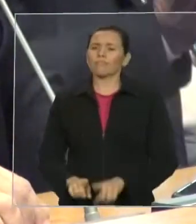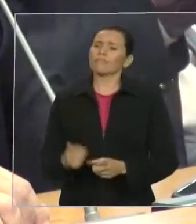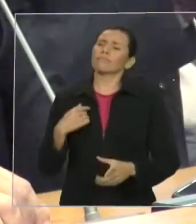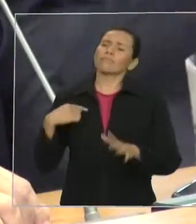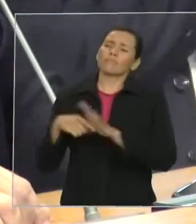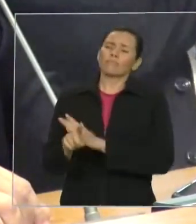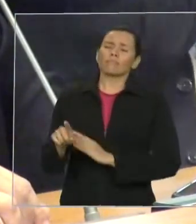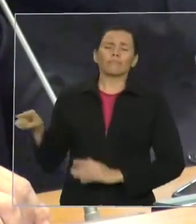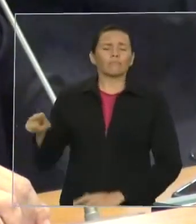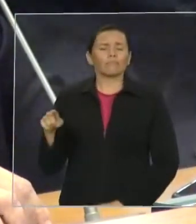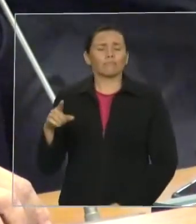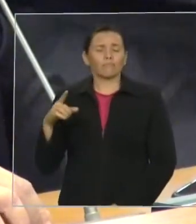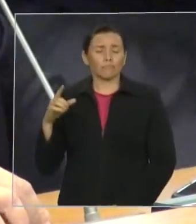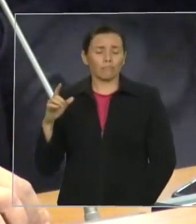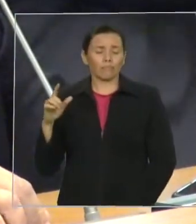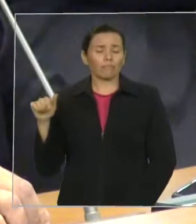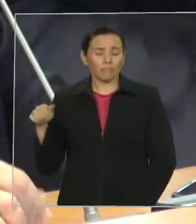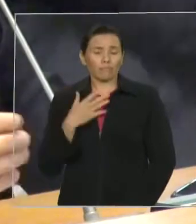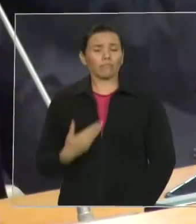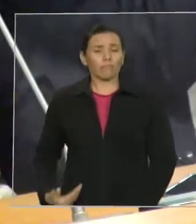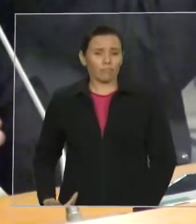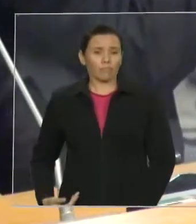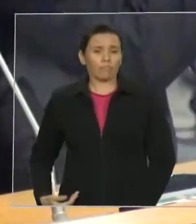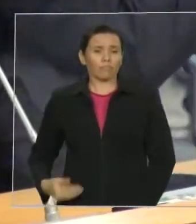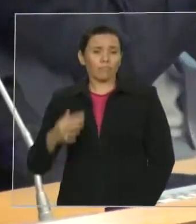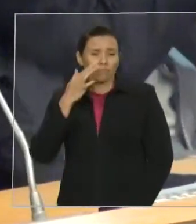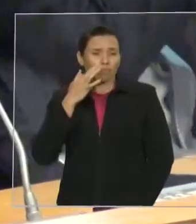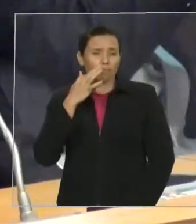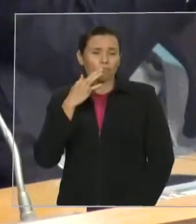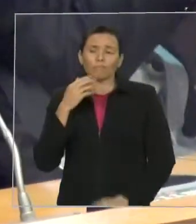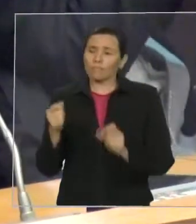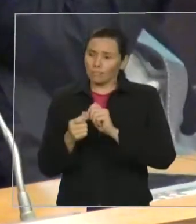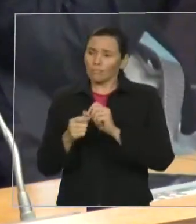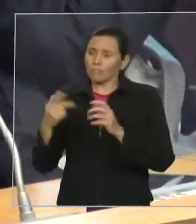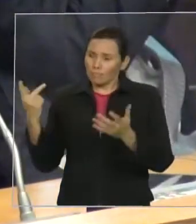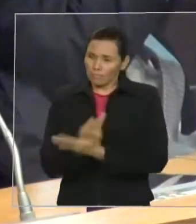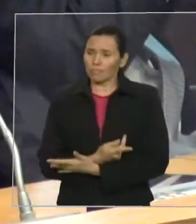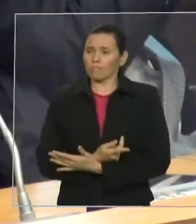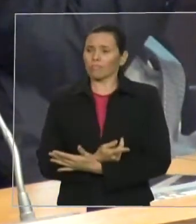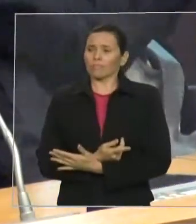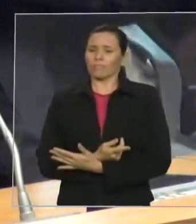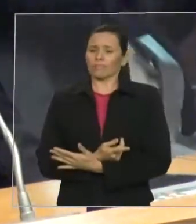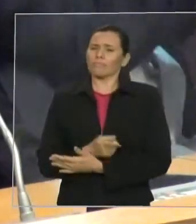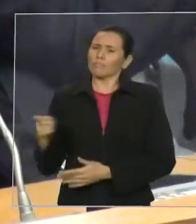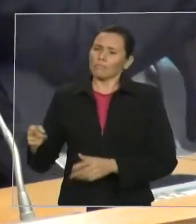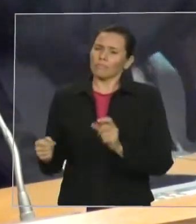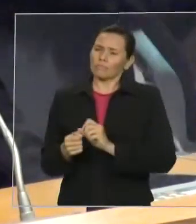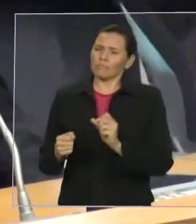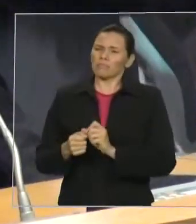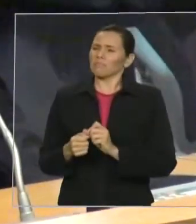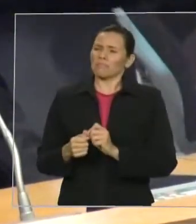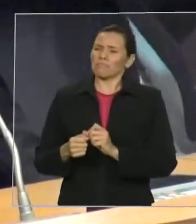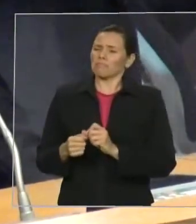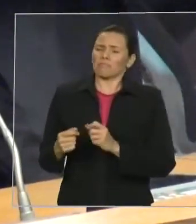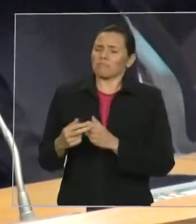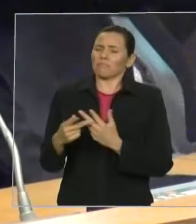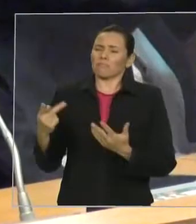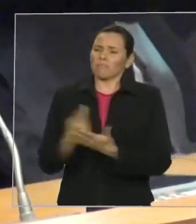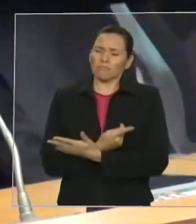alguma ilegalidade? Não, eu só peço que Vossa Excelência faça, mas se não fizer, não tem problema. Eu